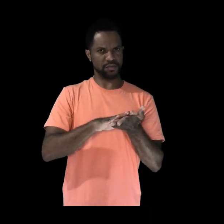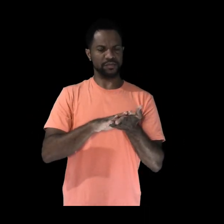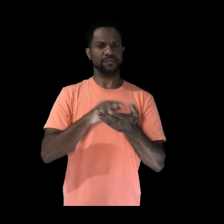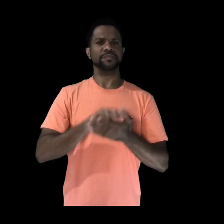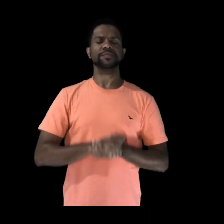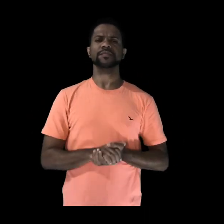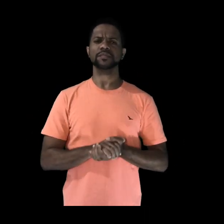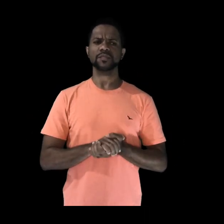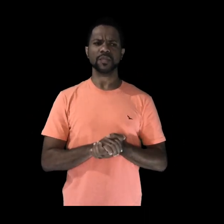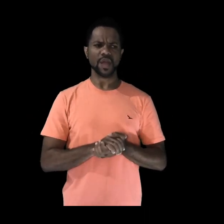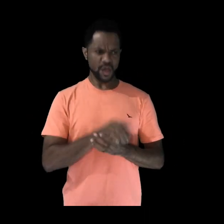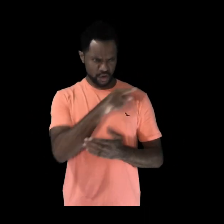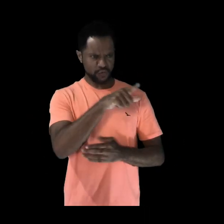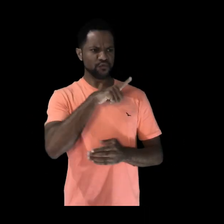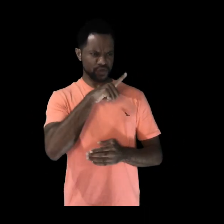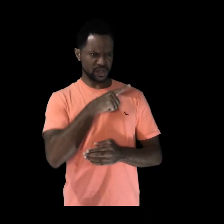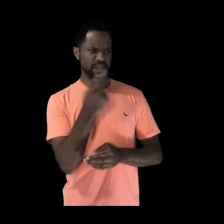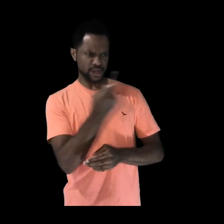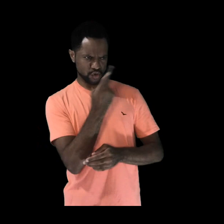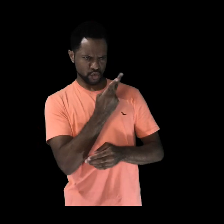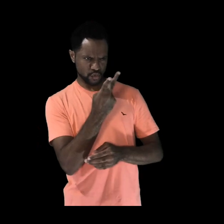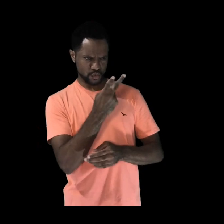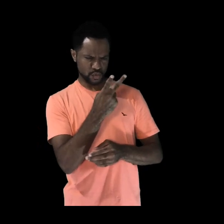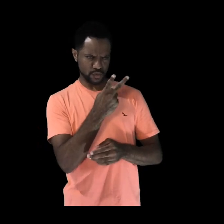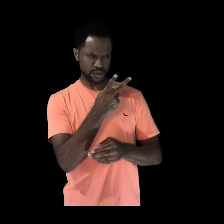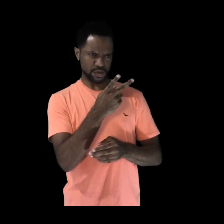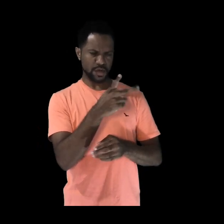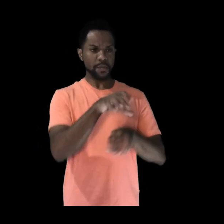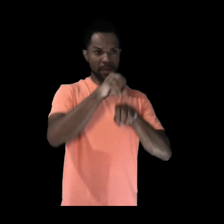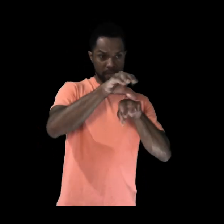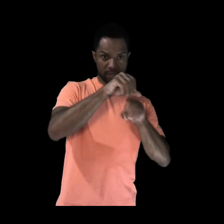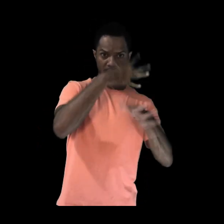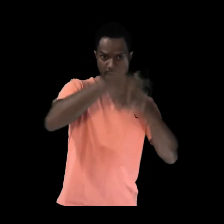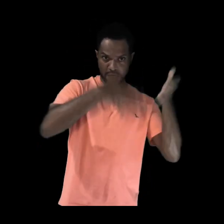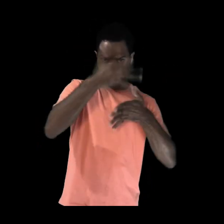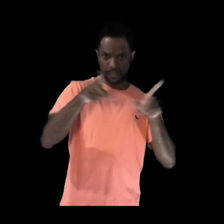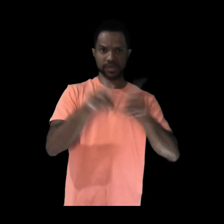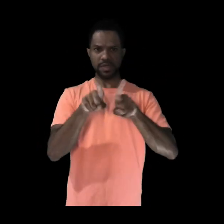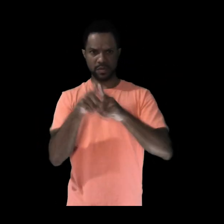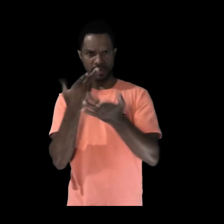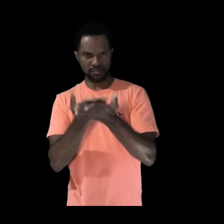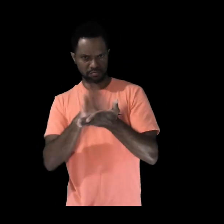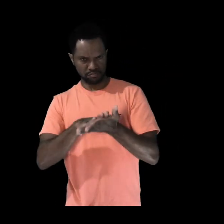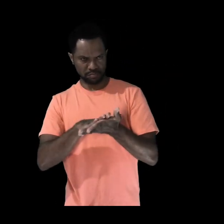três possibilidades. E você tem as duas, tanto para lecionar quanto para interpretar?